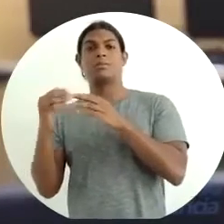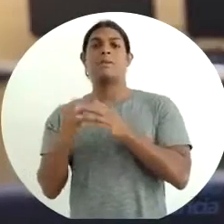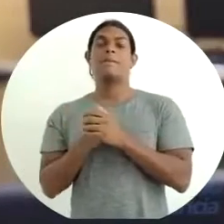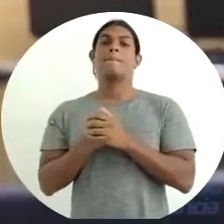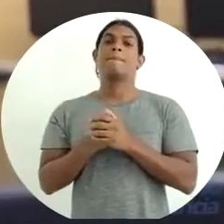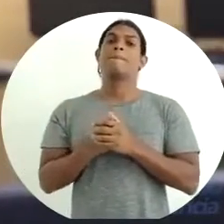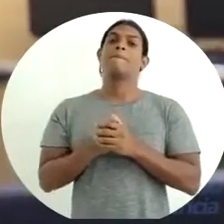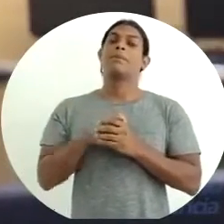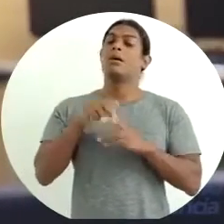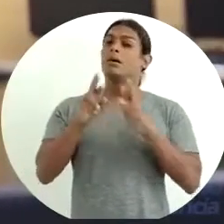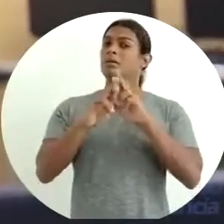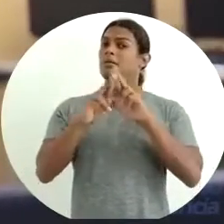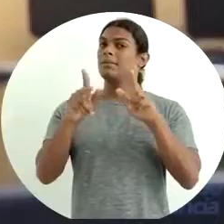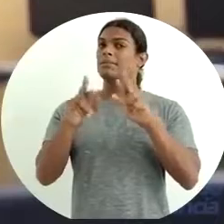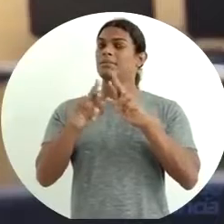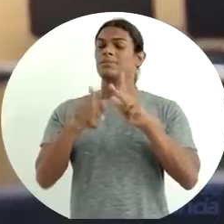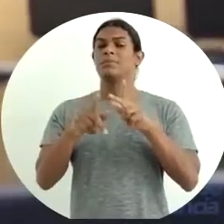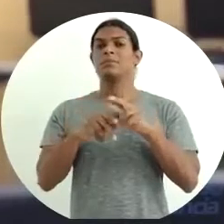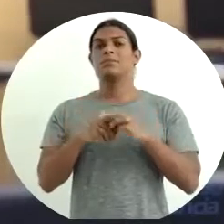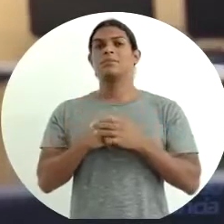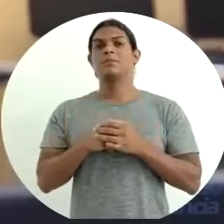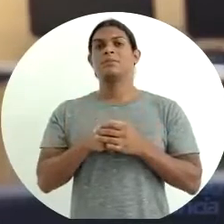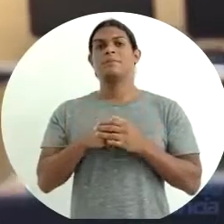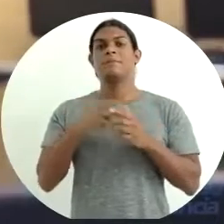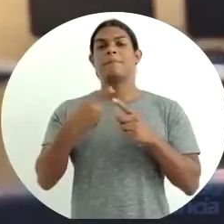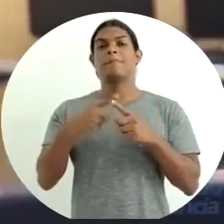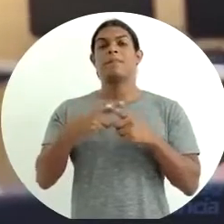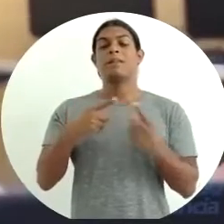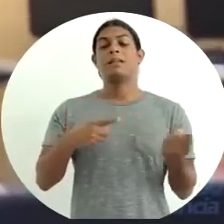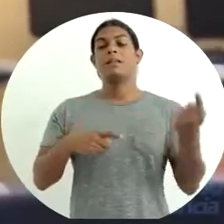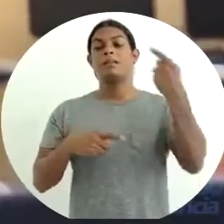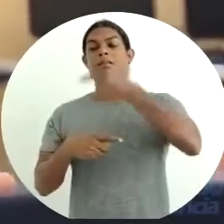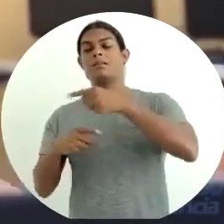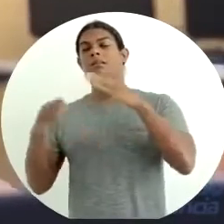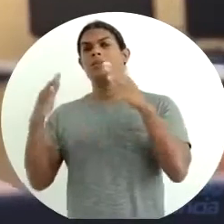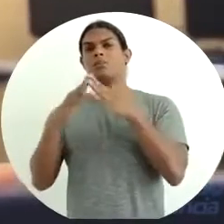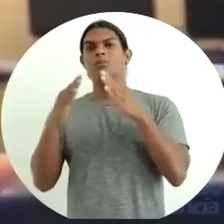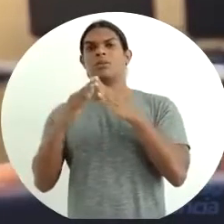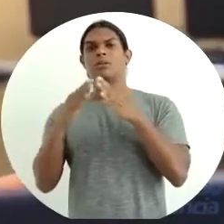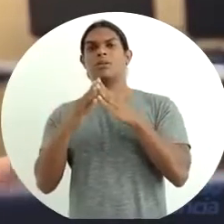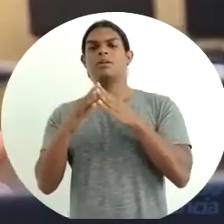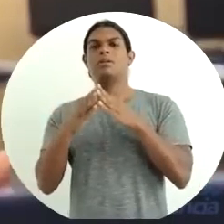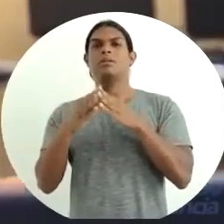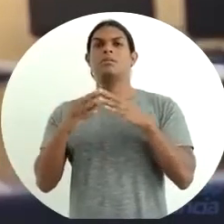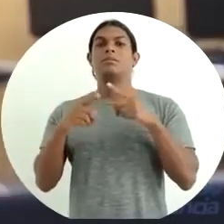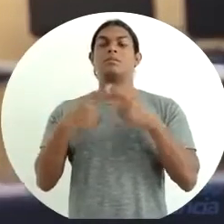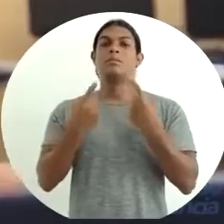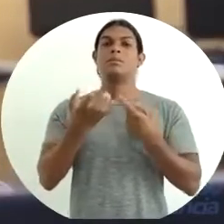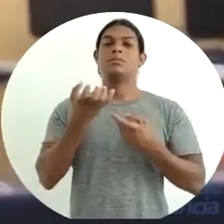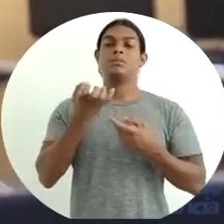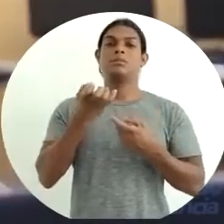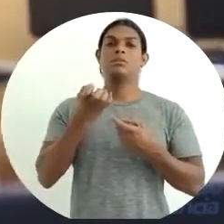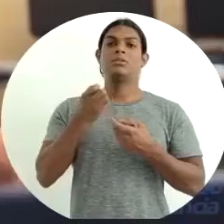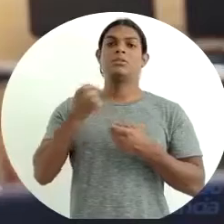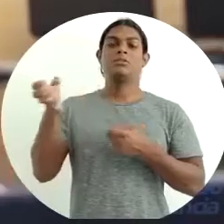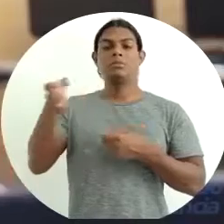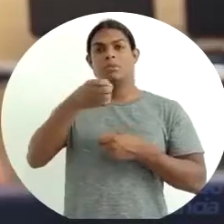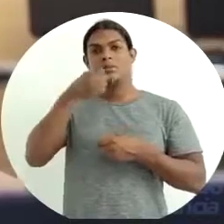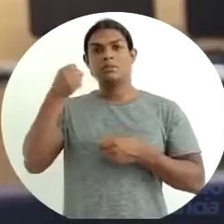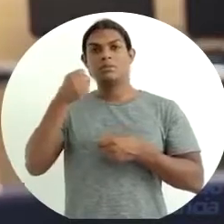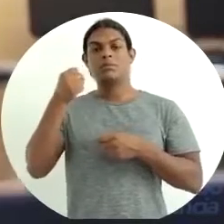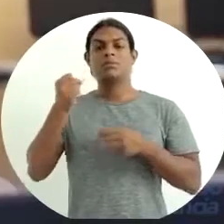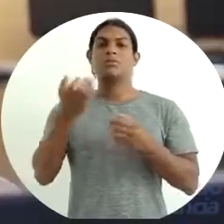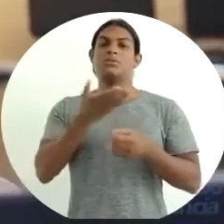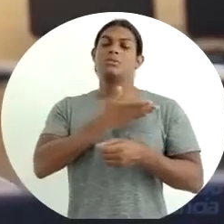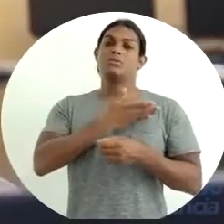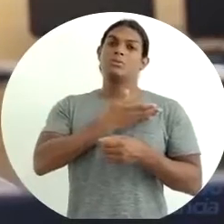ele desviou a finalidade. Ele ia para casa, mas não foi. Ele foi agora, então, para tomar uma cervejinha com os amigos, bater um papo.